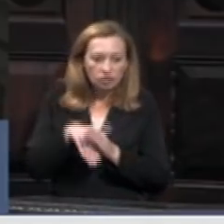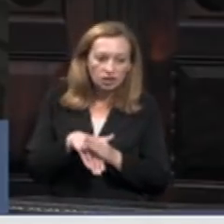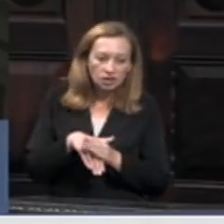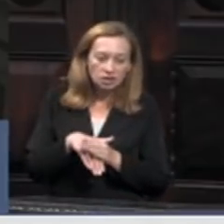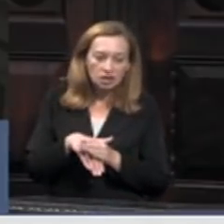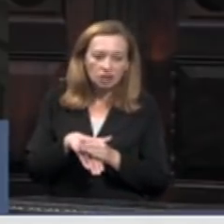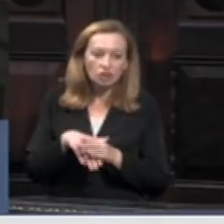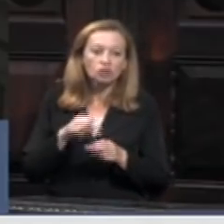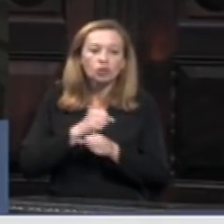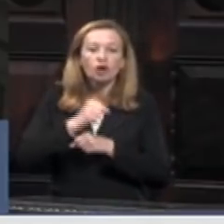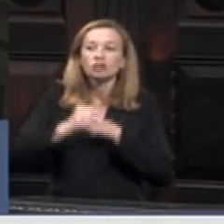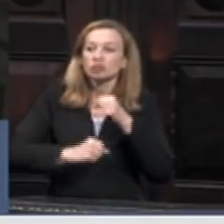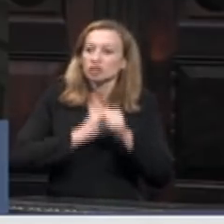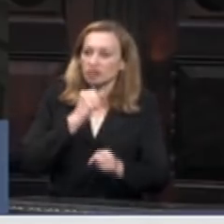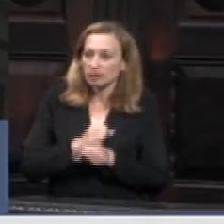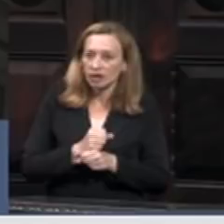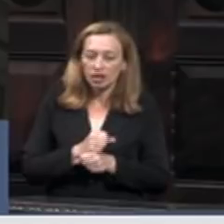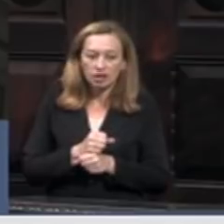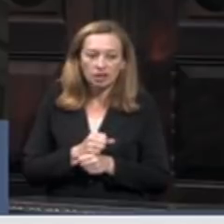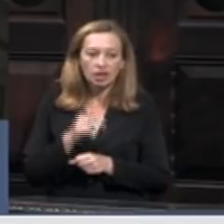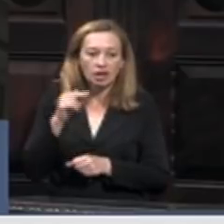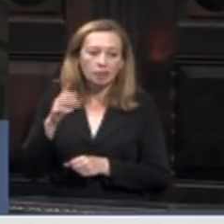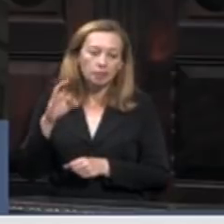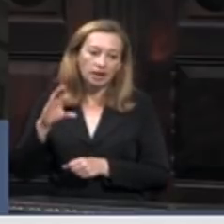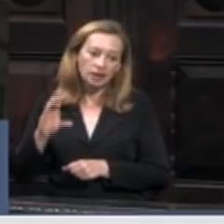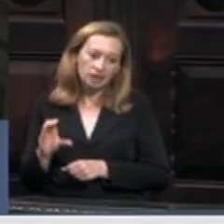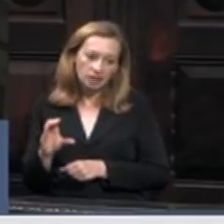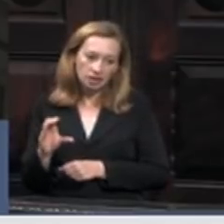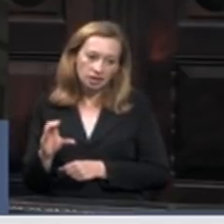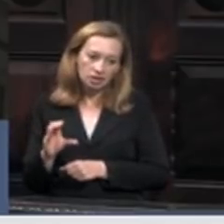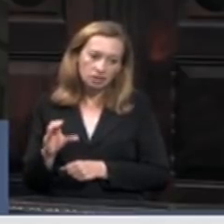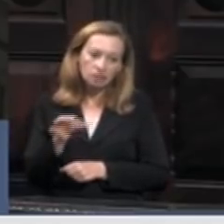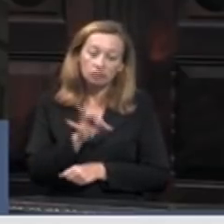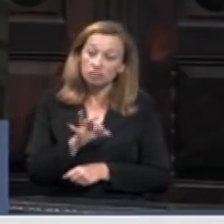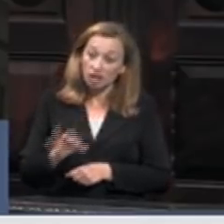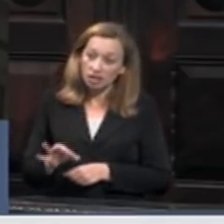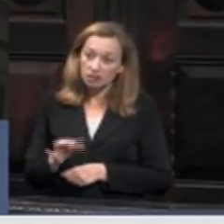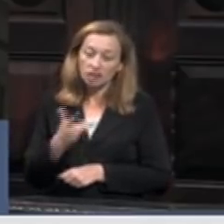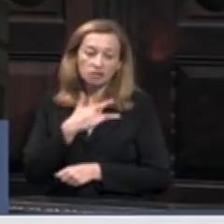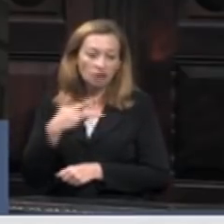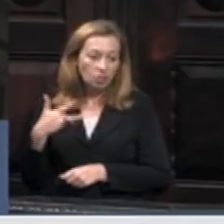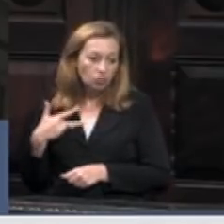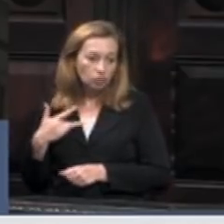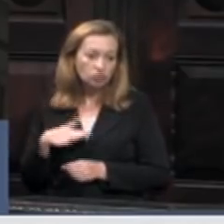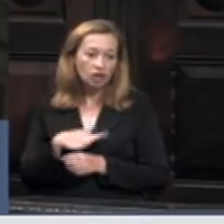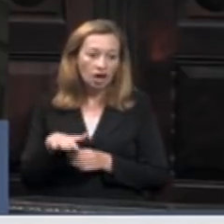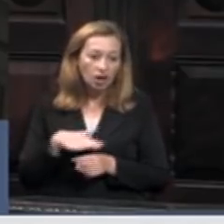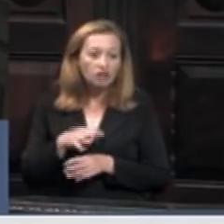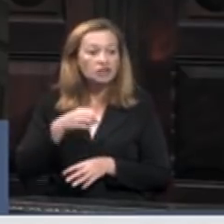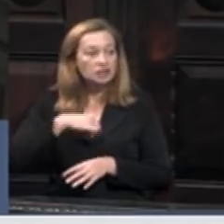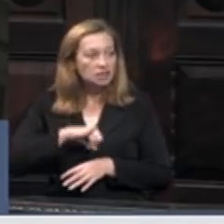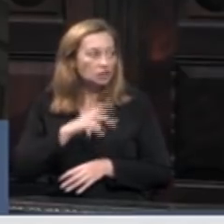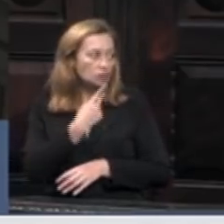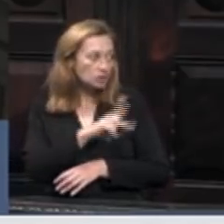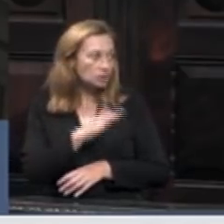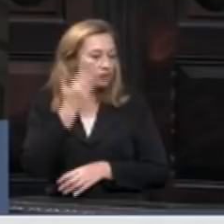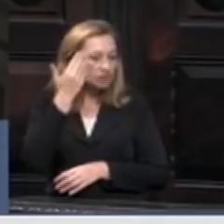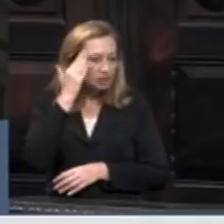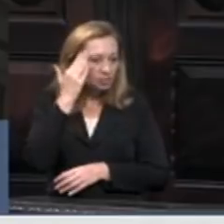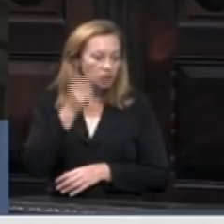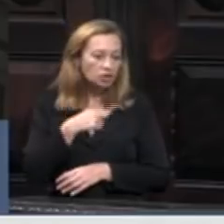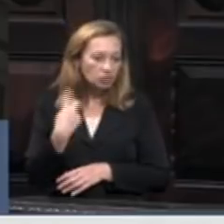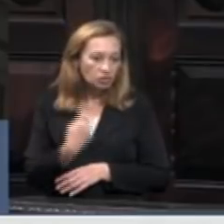do ano que vem, a PEC do 10º da saúde. Se assim for do seu entendimento, da